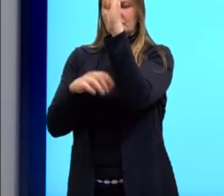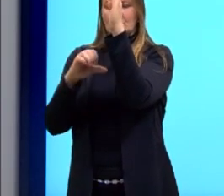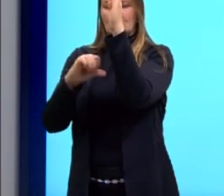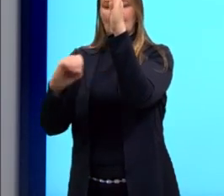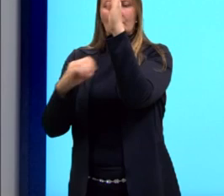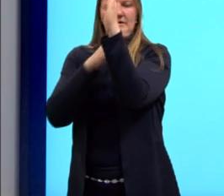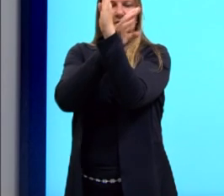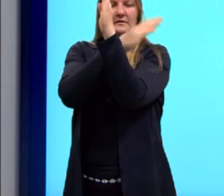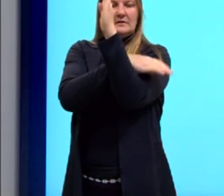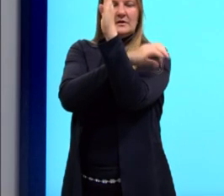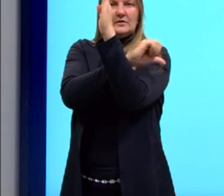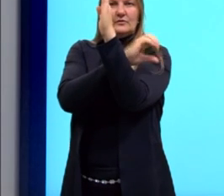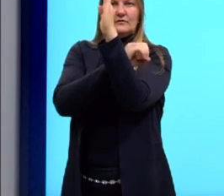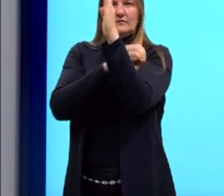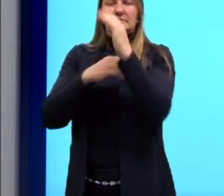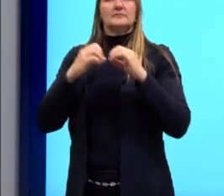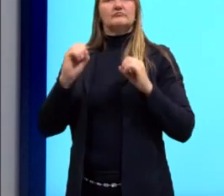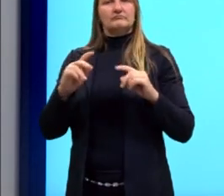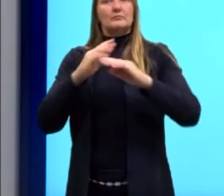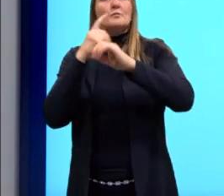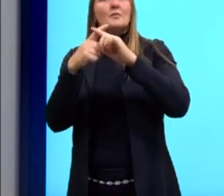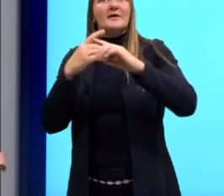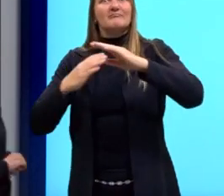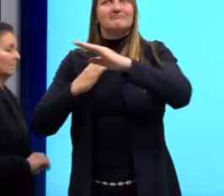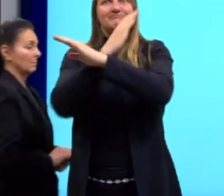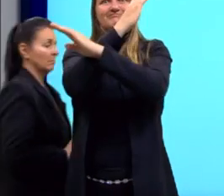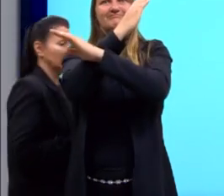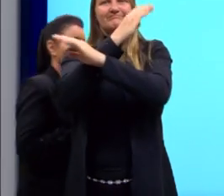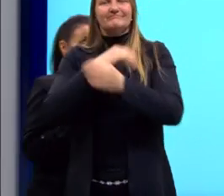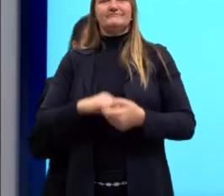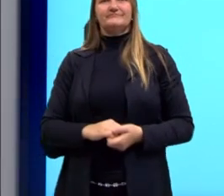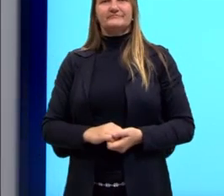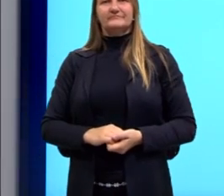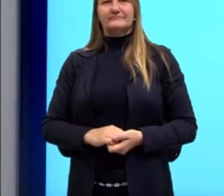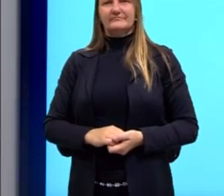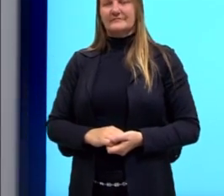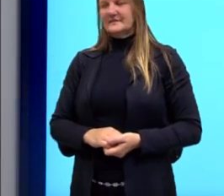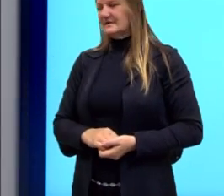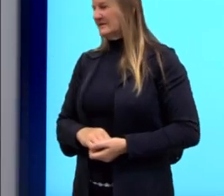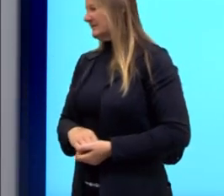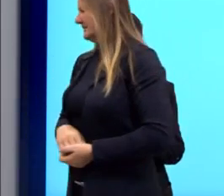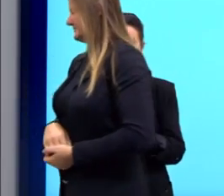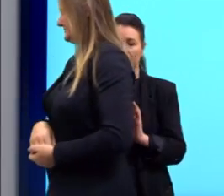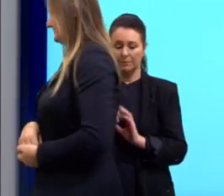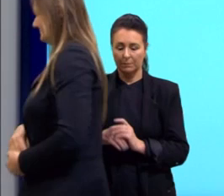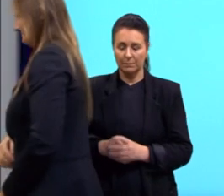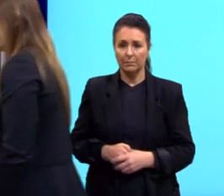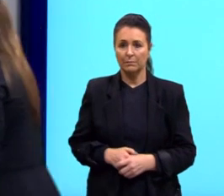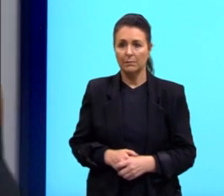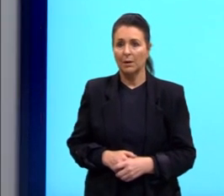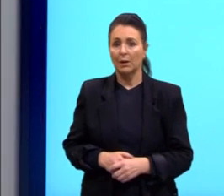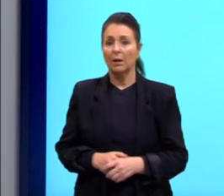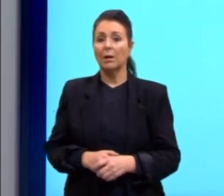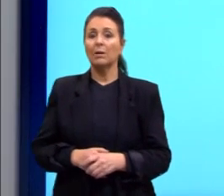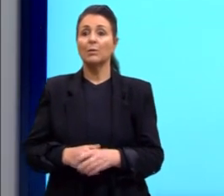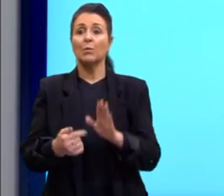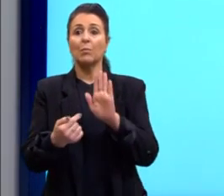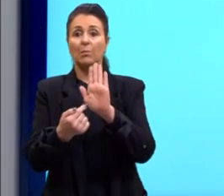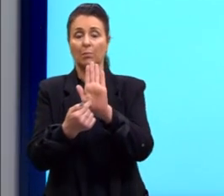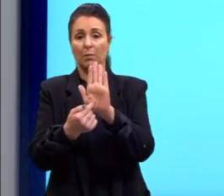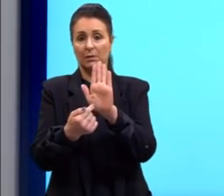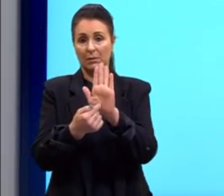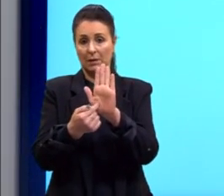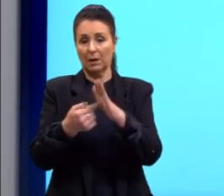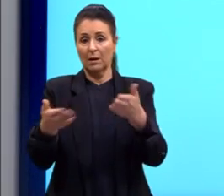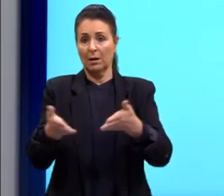cortadas por uma transversal Ah tá então aqui a definição mostrando para vocês